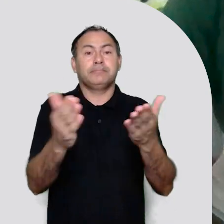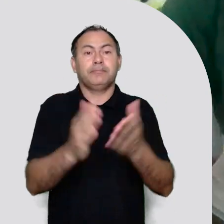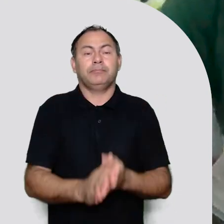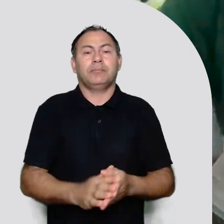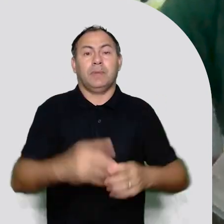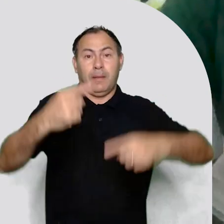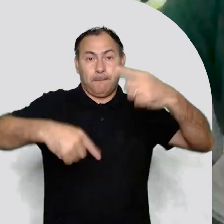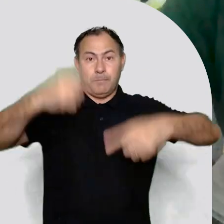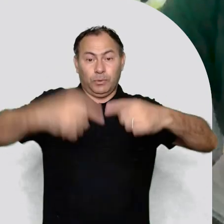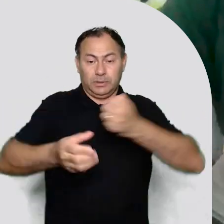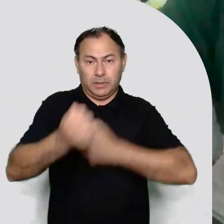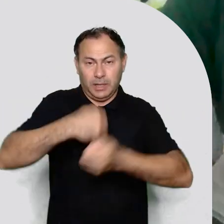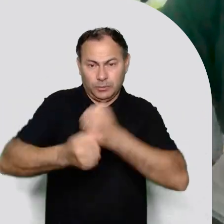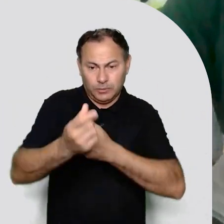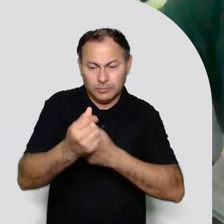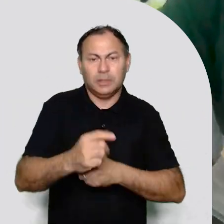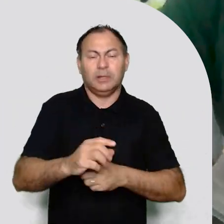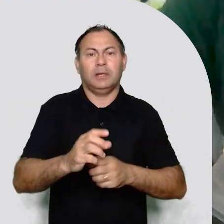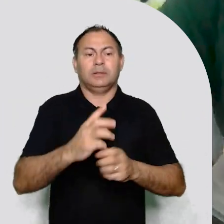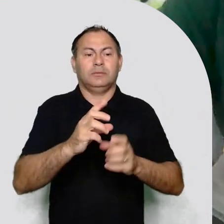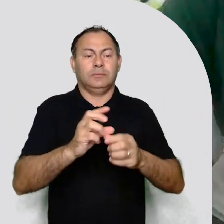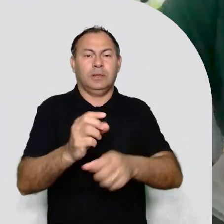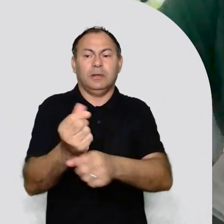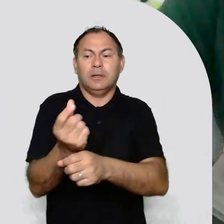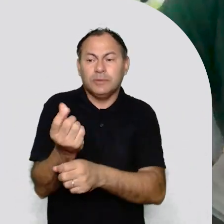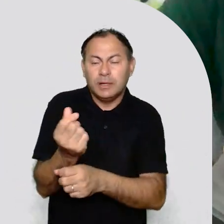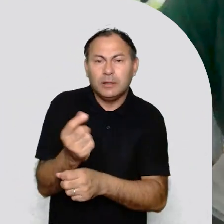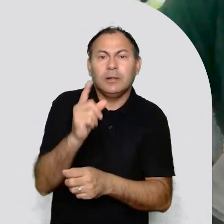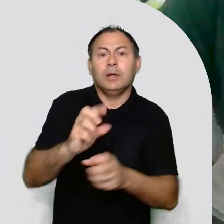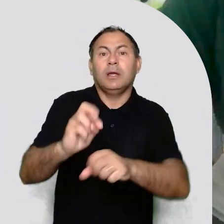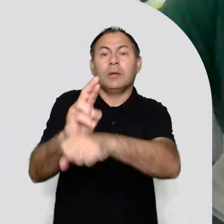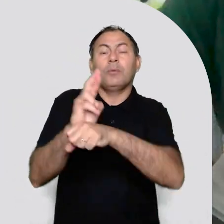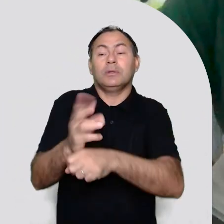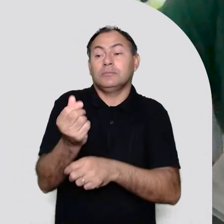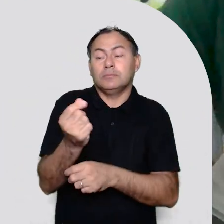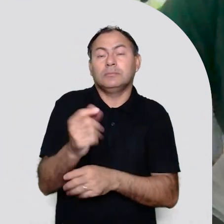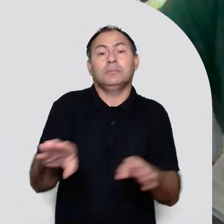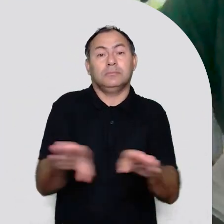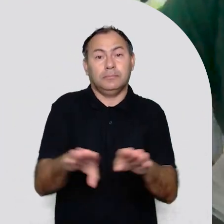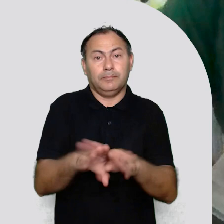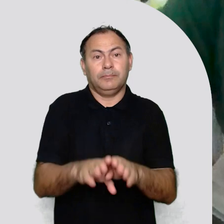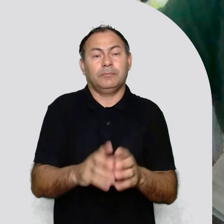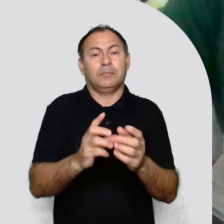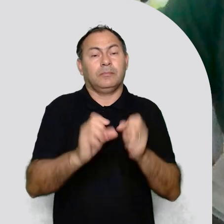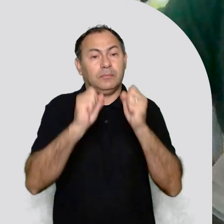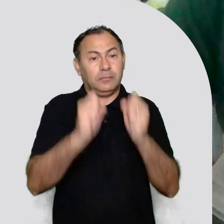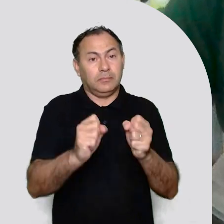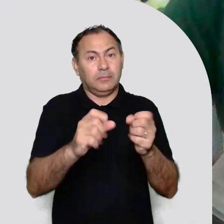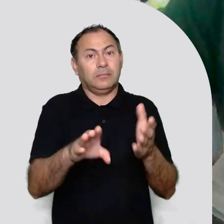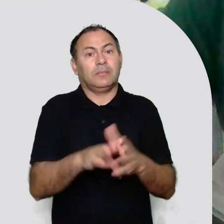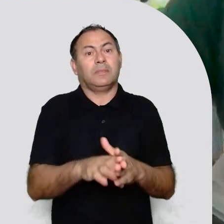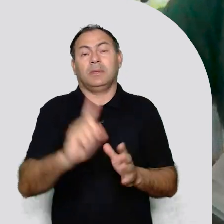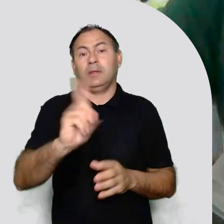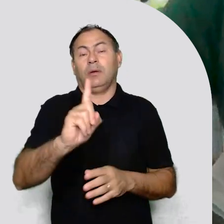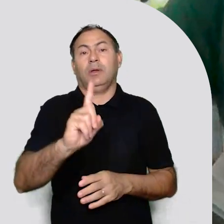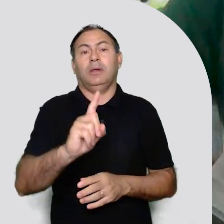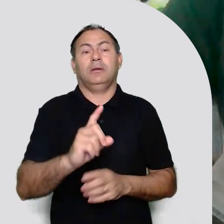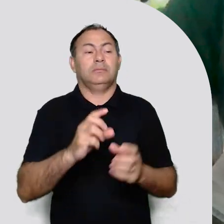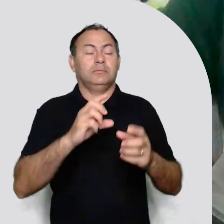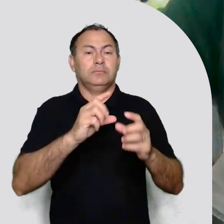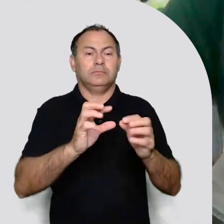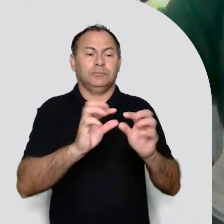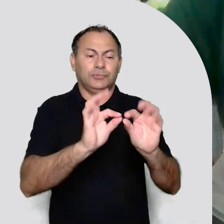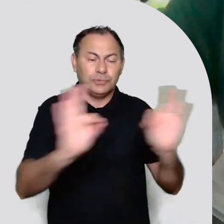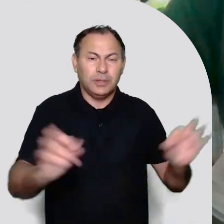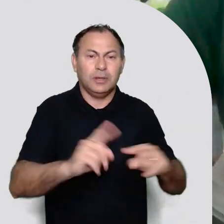Então, as políticas econômicas, as finanças, ou seja, o dinheiro, os recursos financeiros e também tecnológicos, eles não são